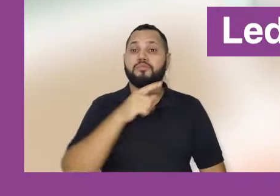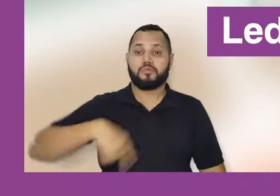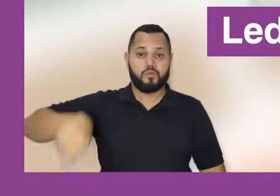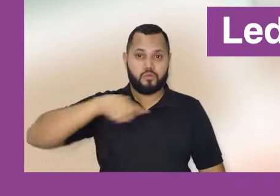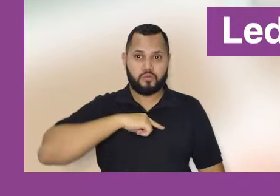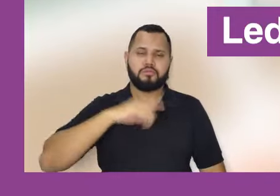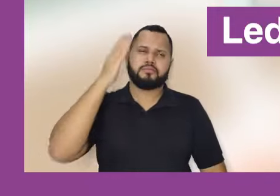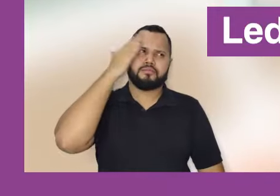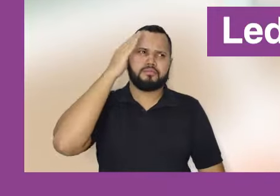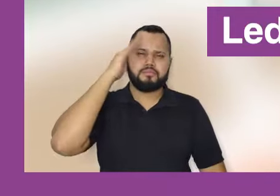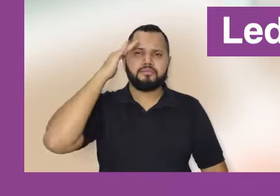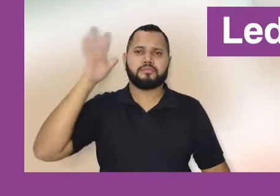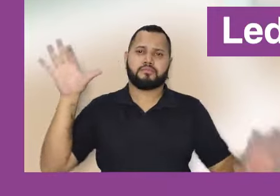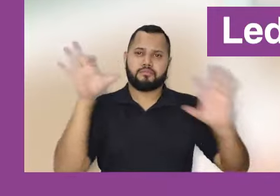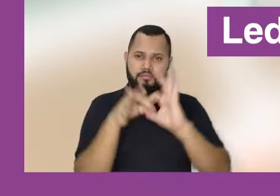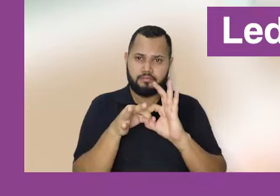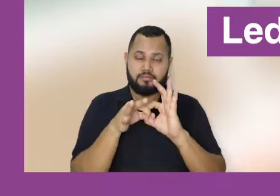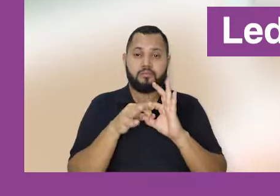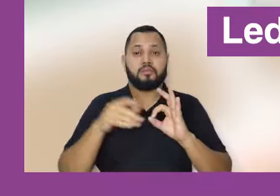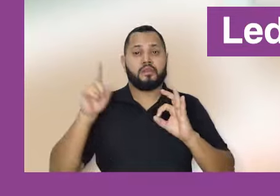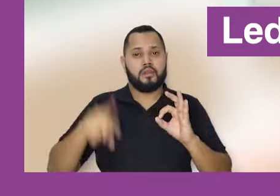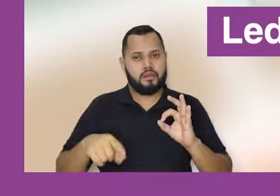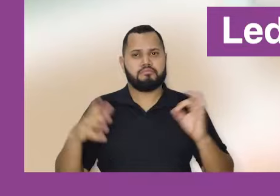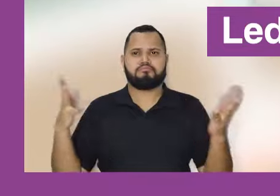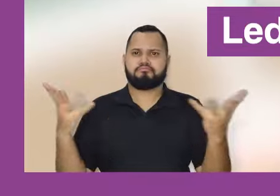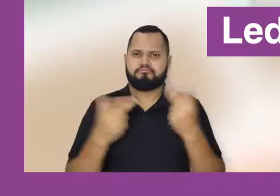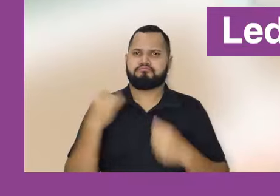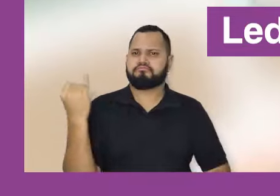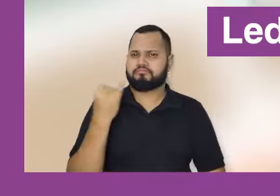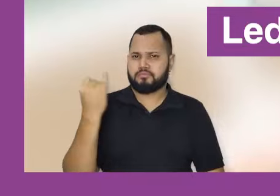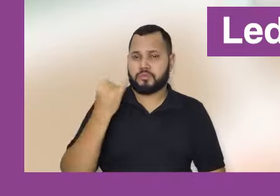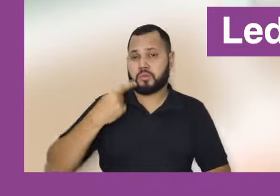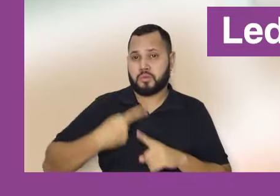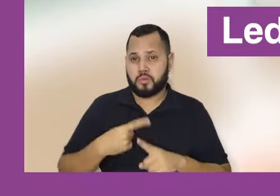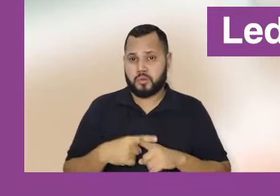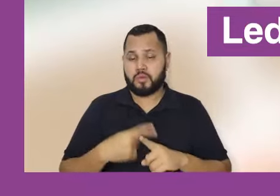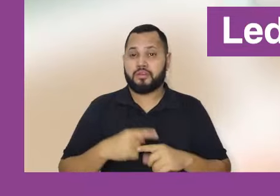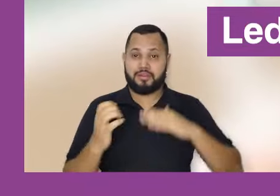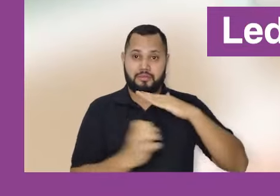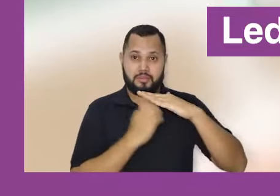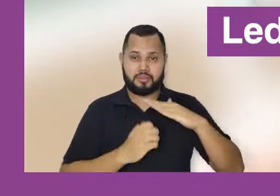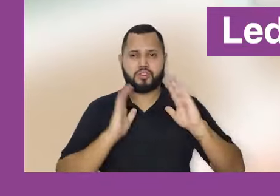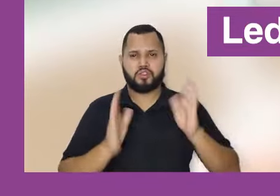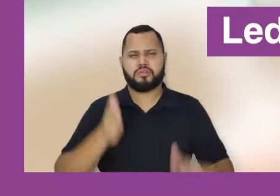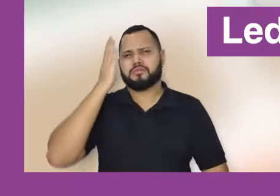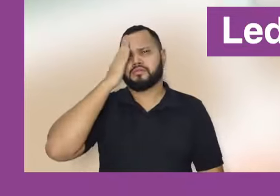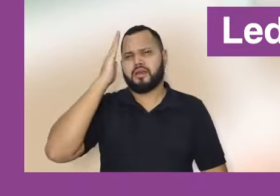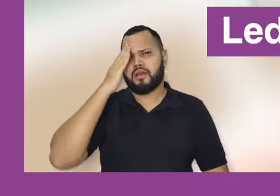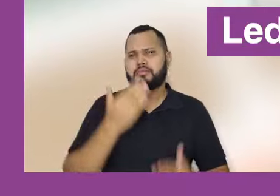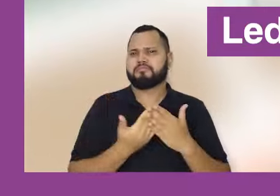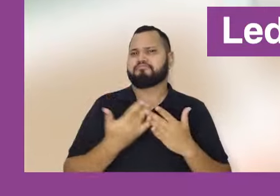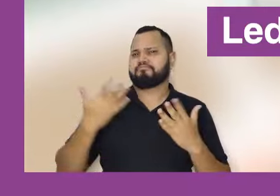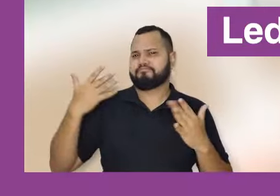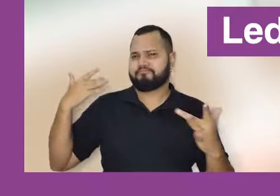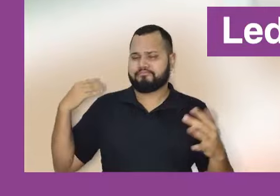que a gente soma para as pessoas e isso é uma coisa muito relevante porque acho que a empresa entendeu Já há muito tempo